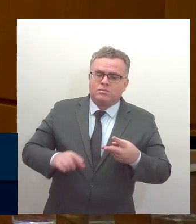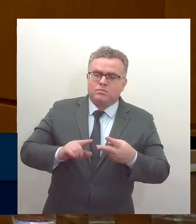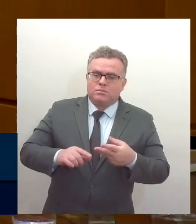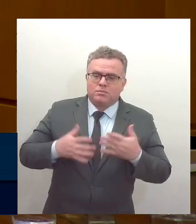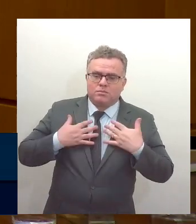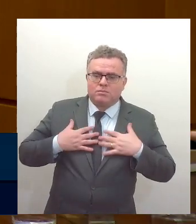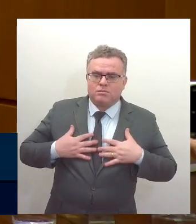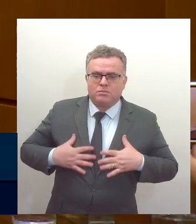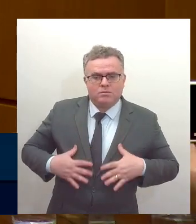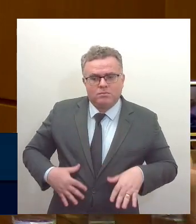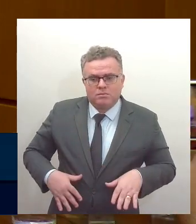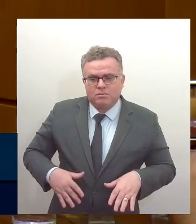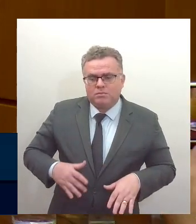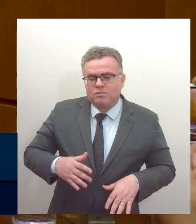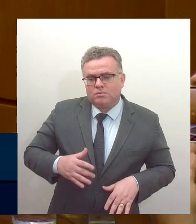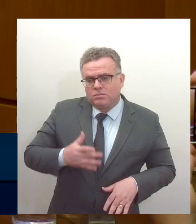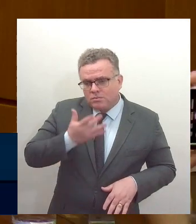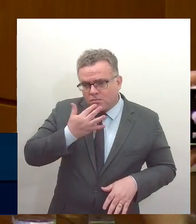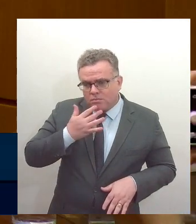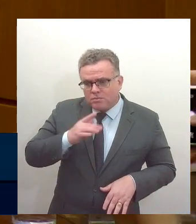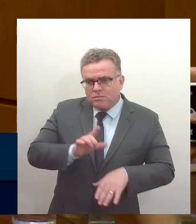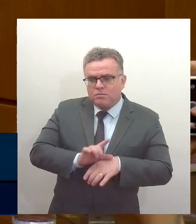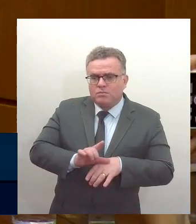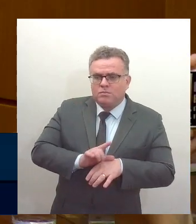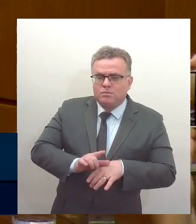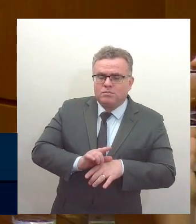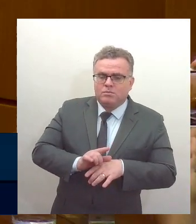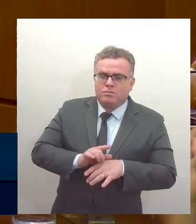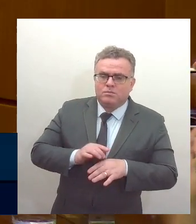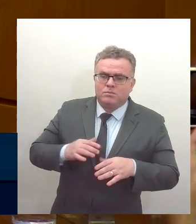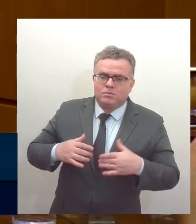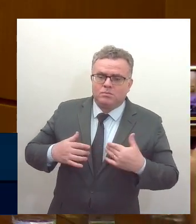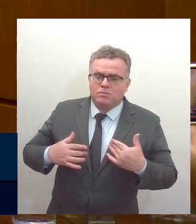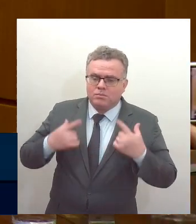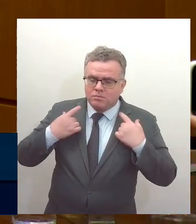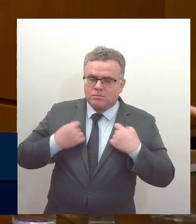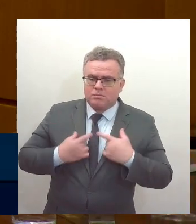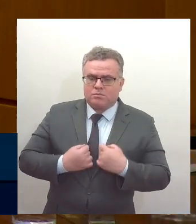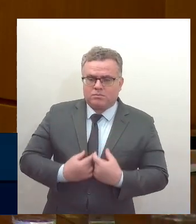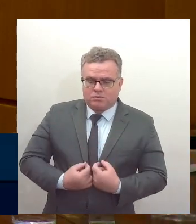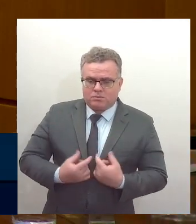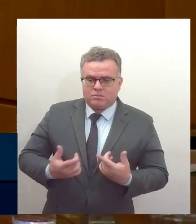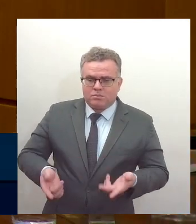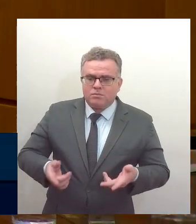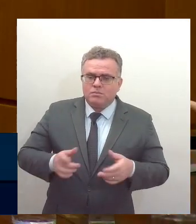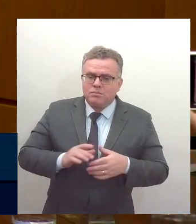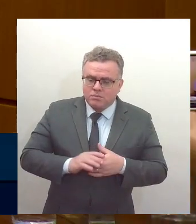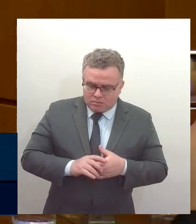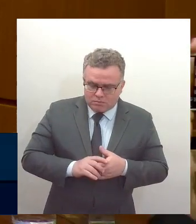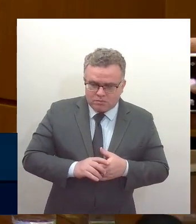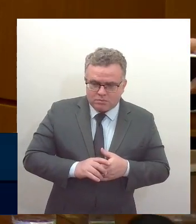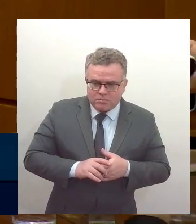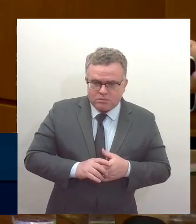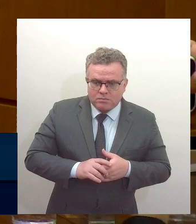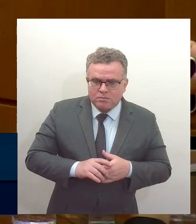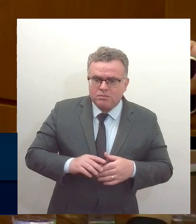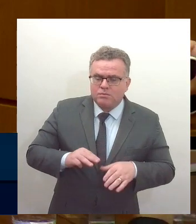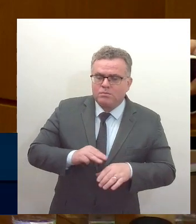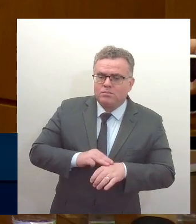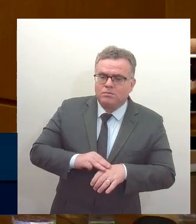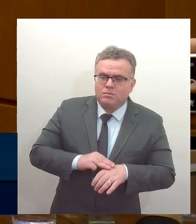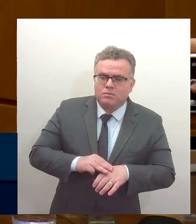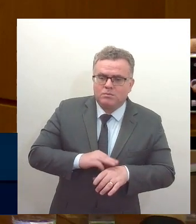detalhes brancos, um colar de renda irlandesa, marrom, né, com várias outras cores, brincos,